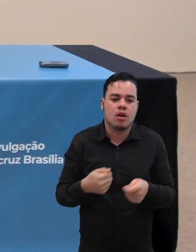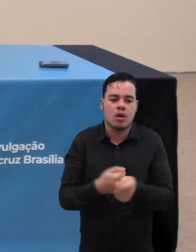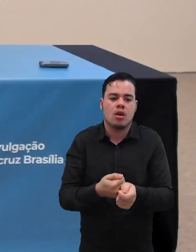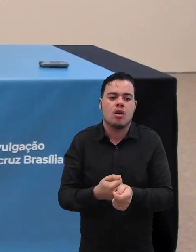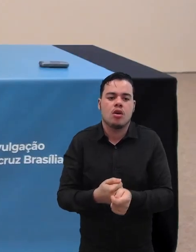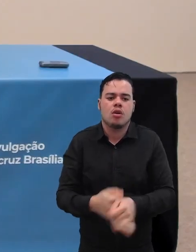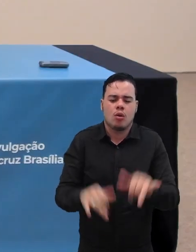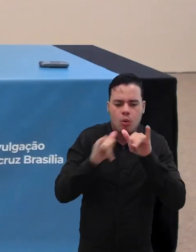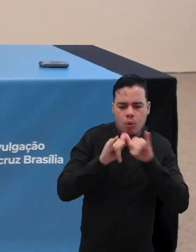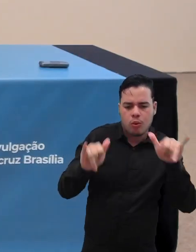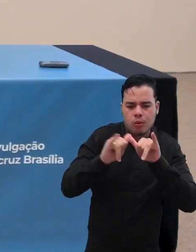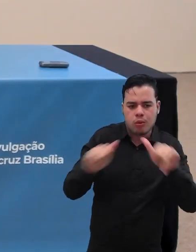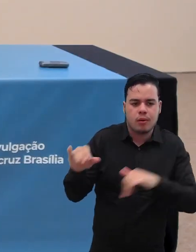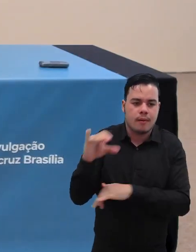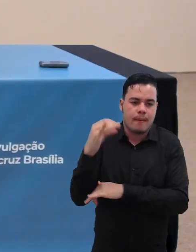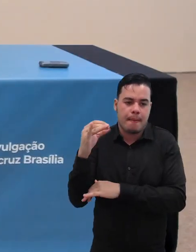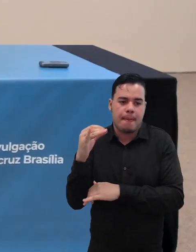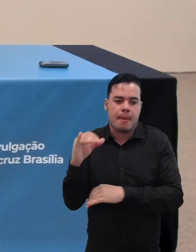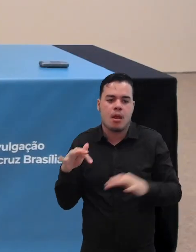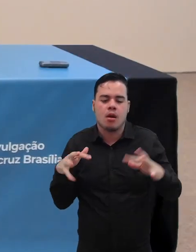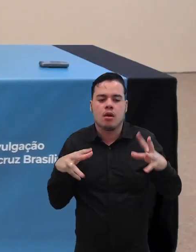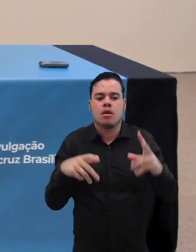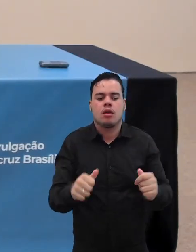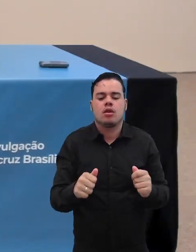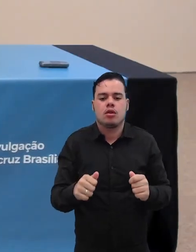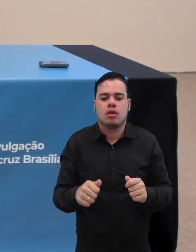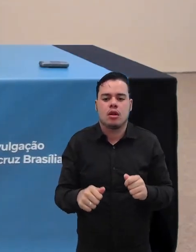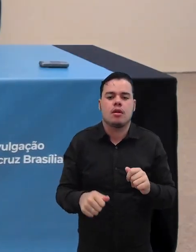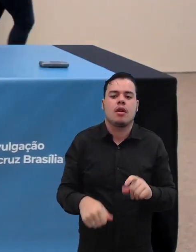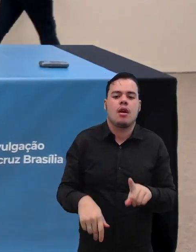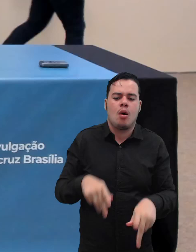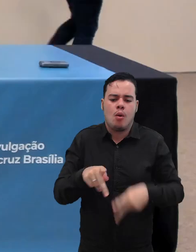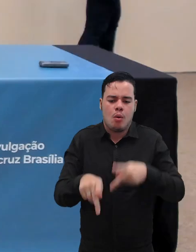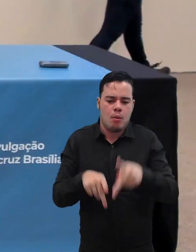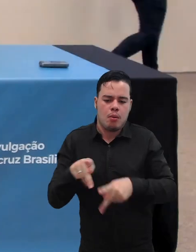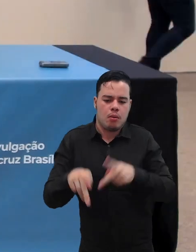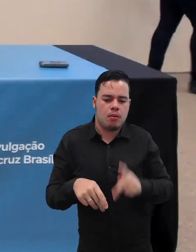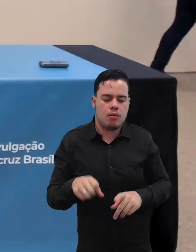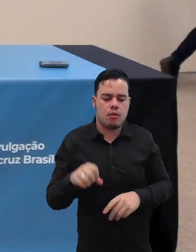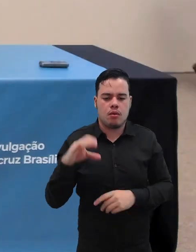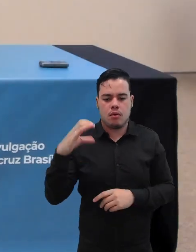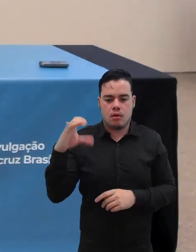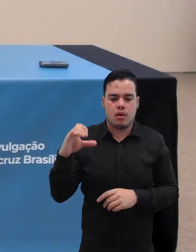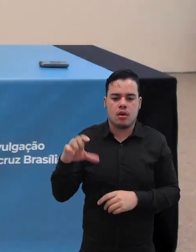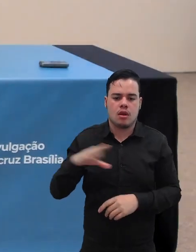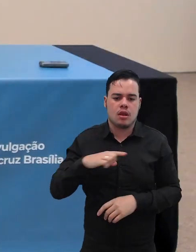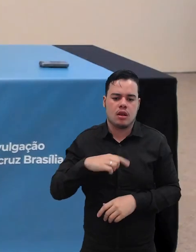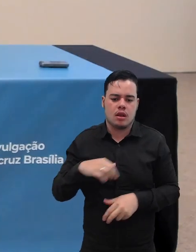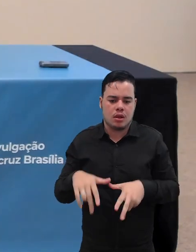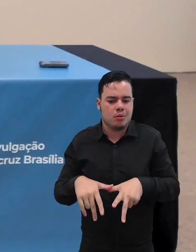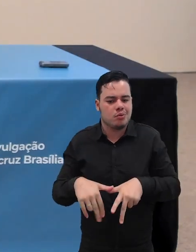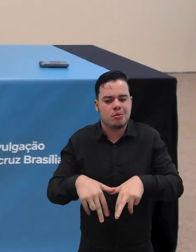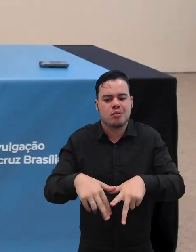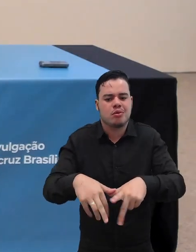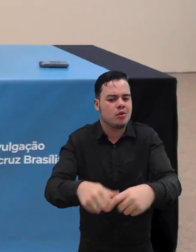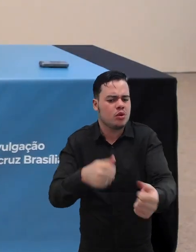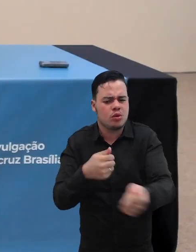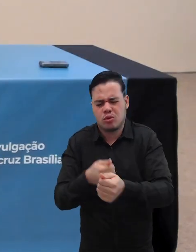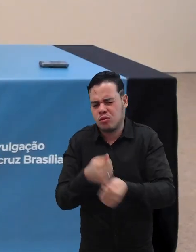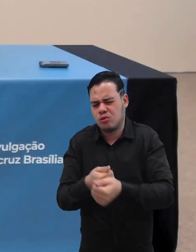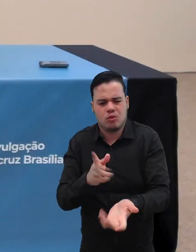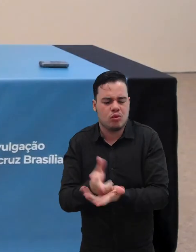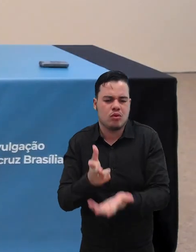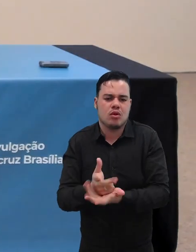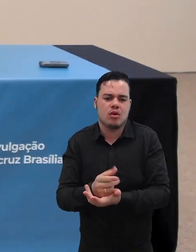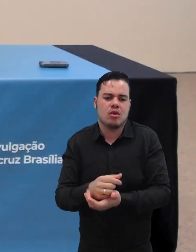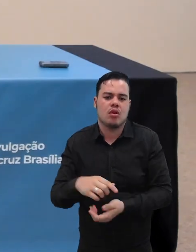a divulgação científica, com a popularização da ciência. São duas coisas que têm que caminhar juntas como uma missão